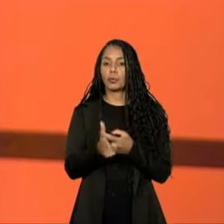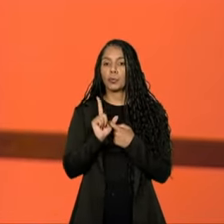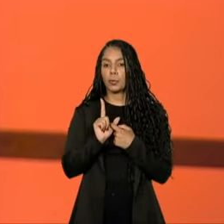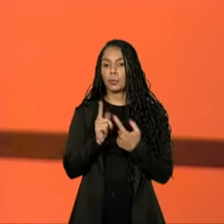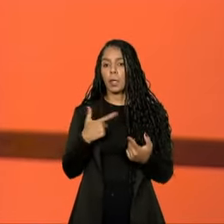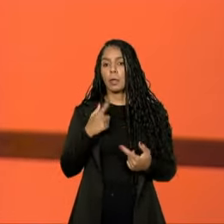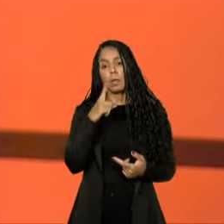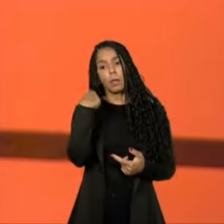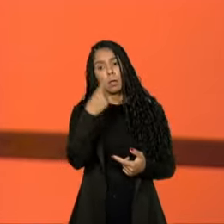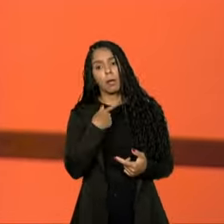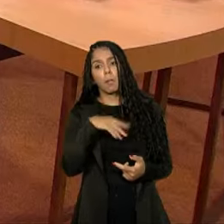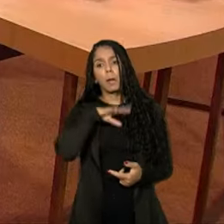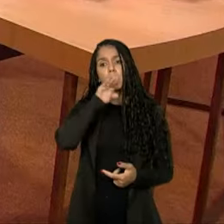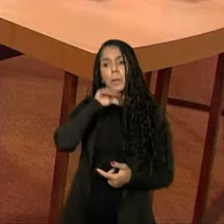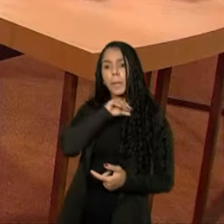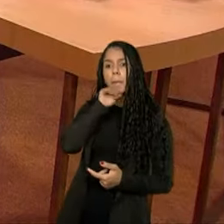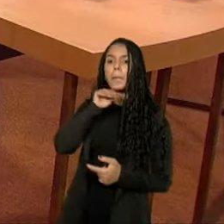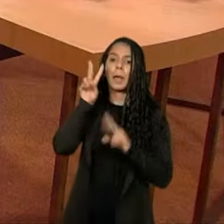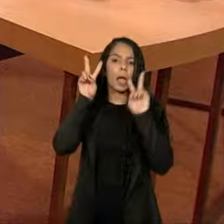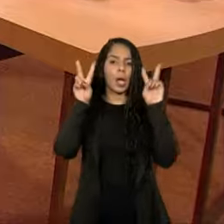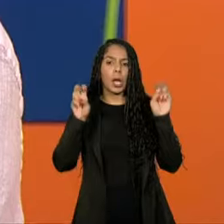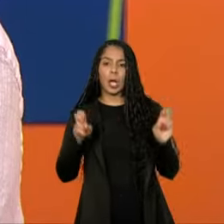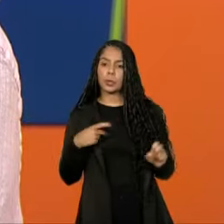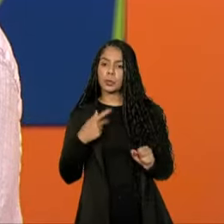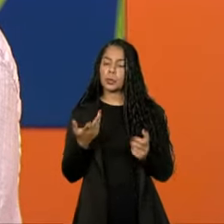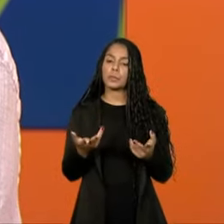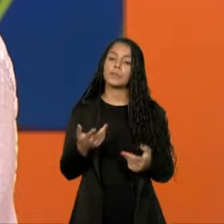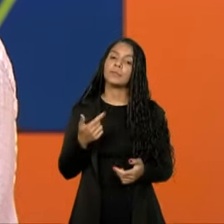hora conversar, falar assuntos aleatórios. Né? Paro,